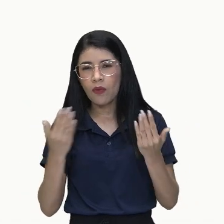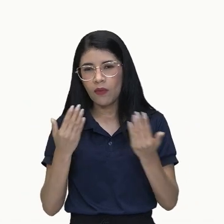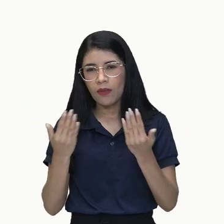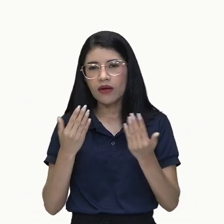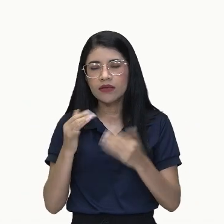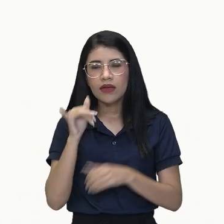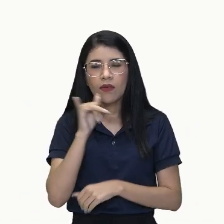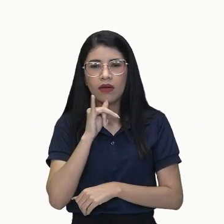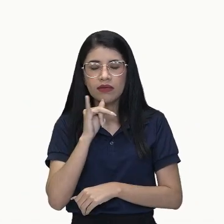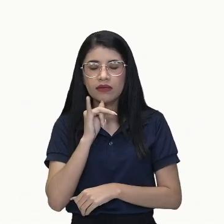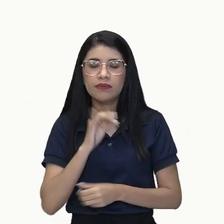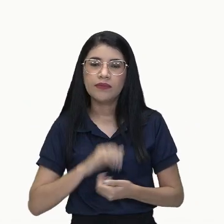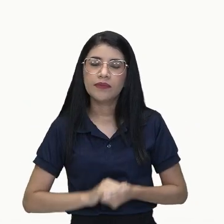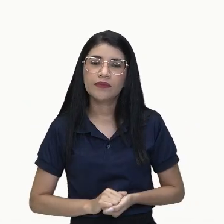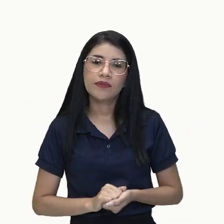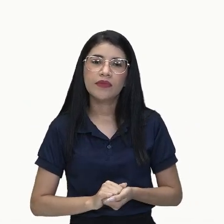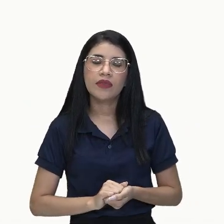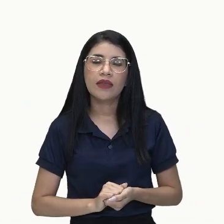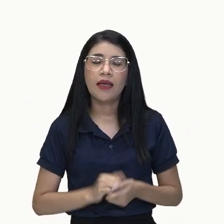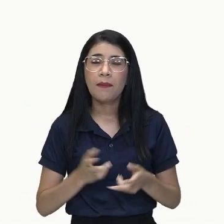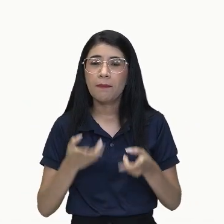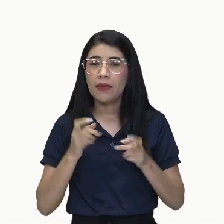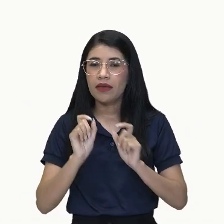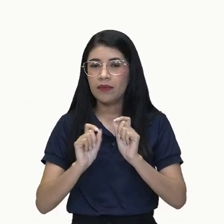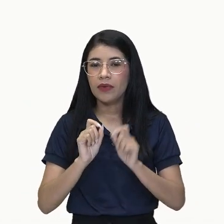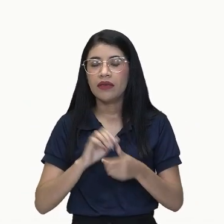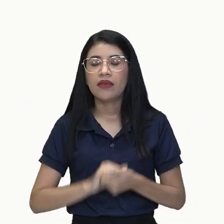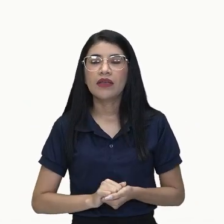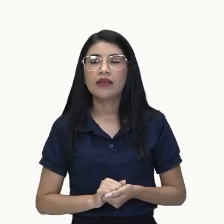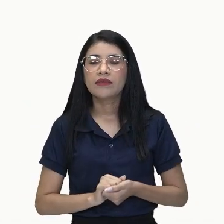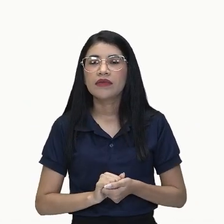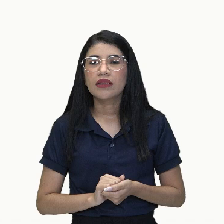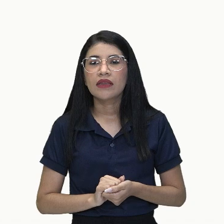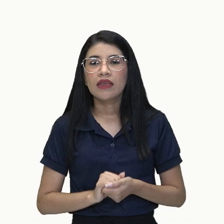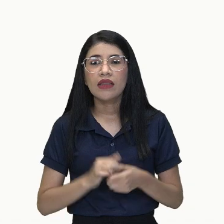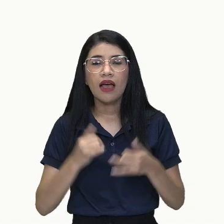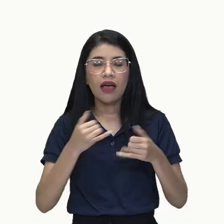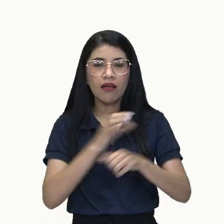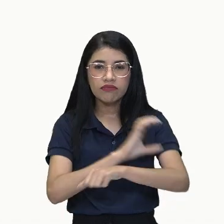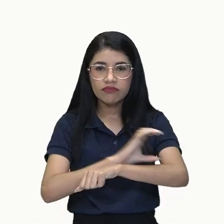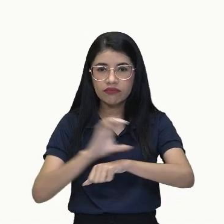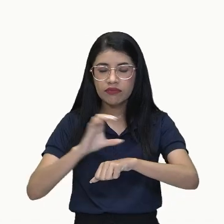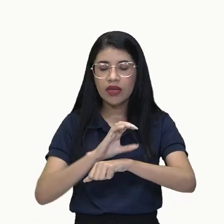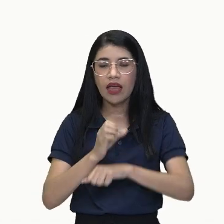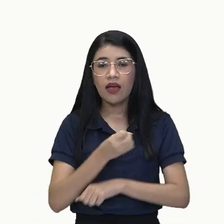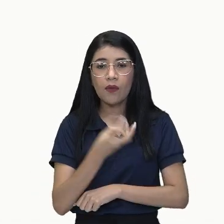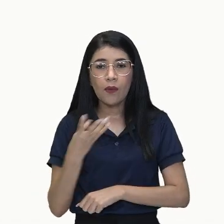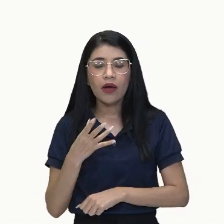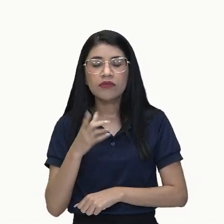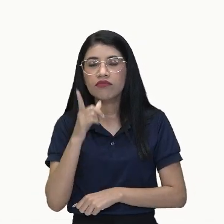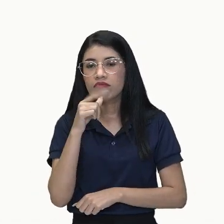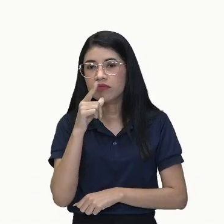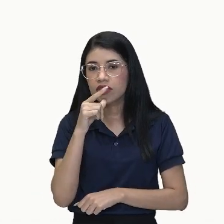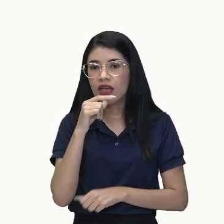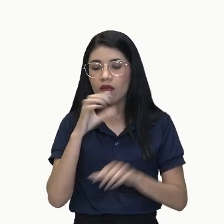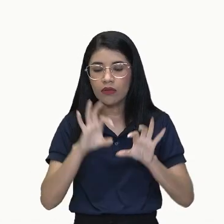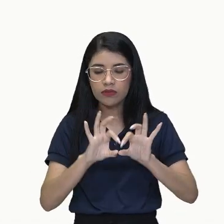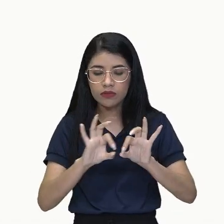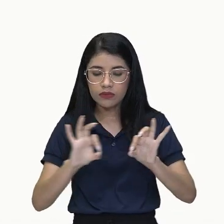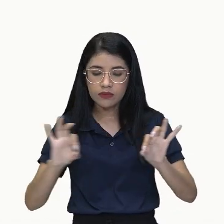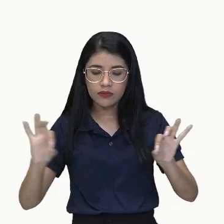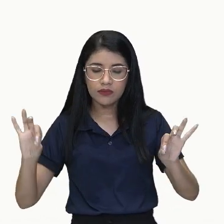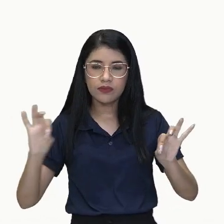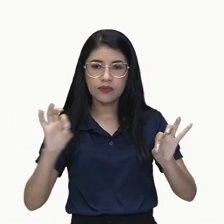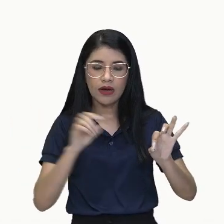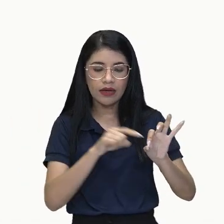tempo. Vejam que a analogia agora aqui para a corrente elétrica é a quantidade de água que flui pelo